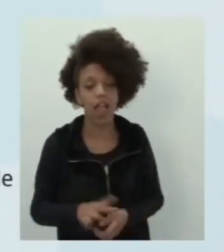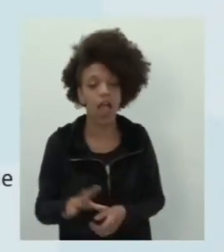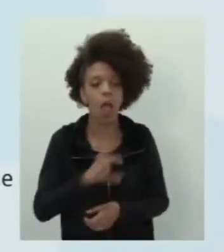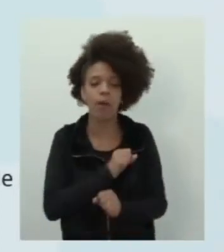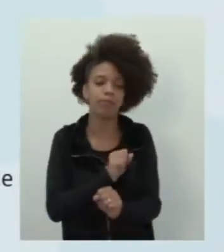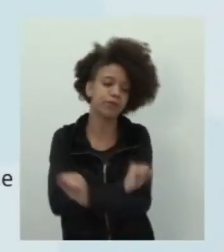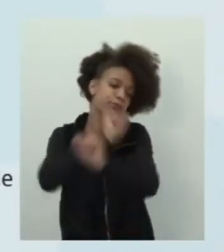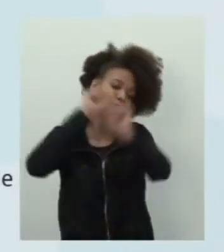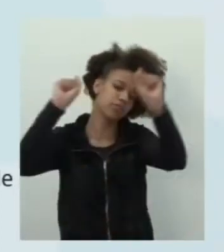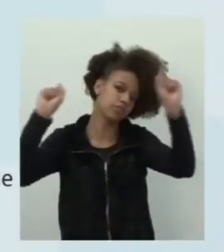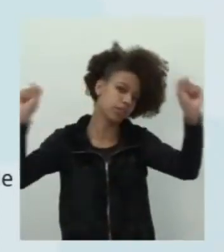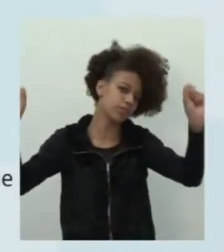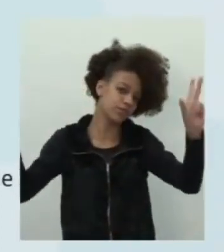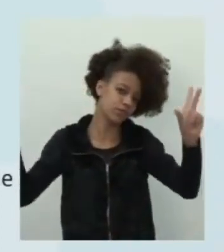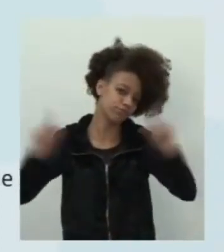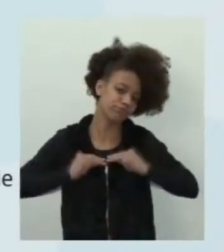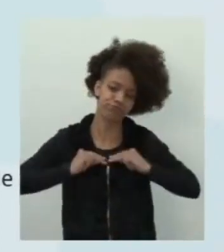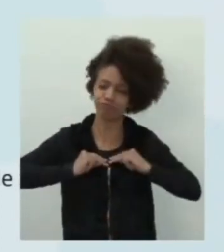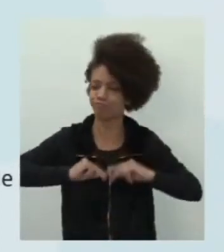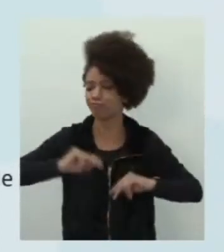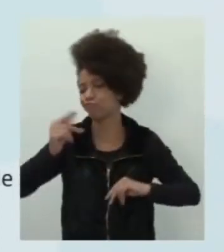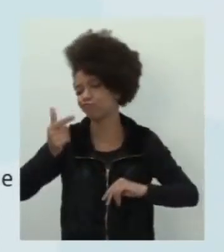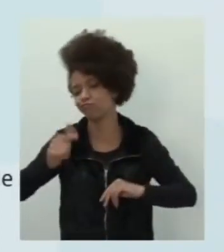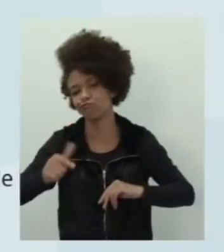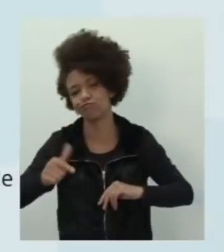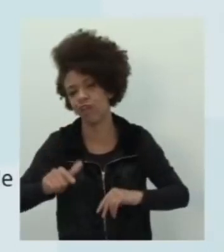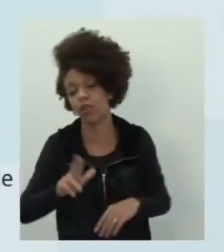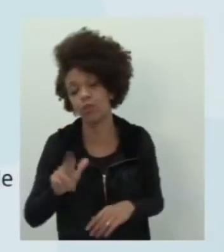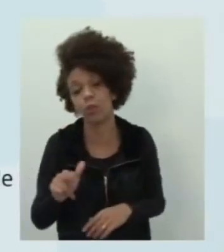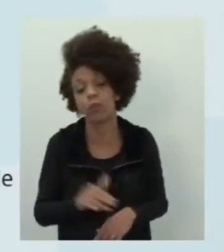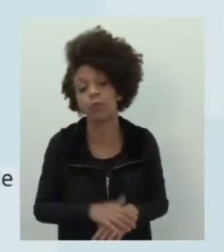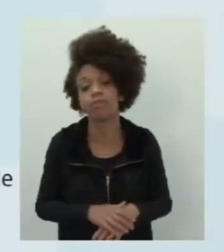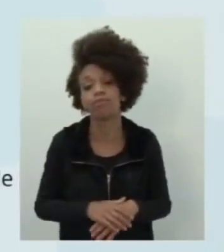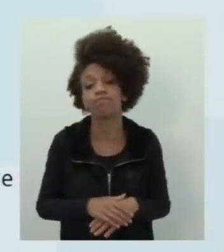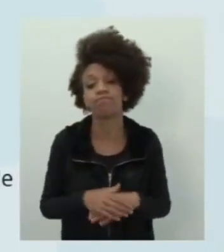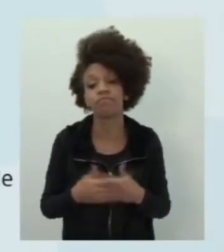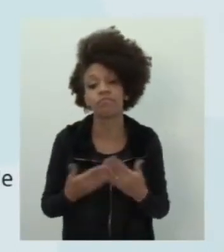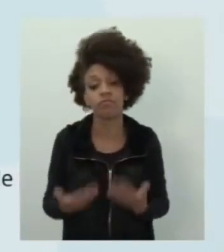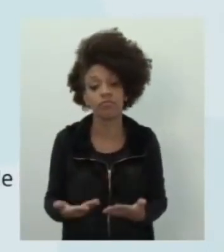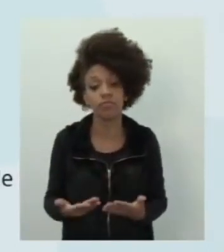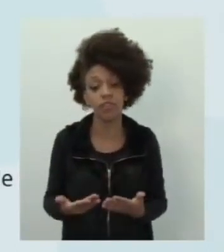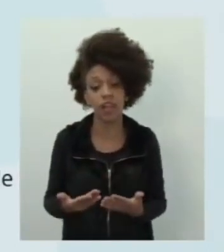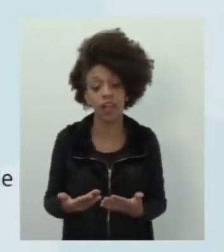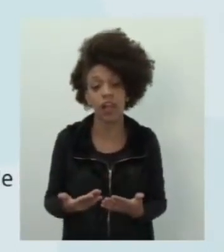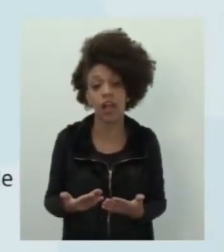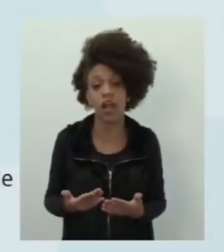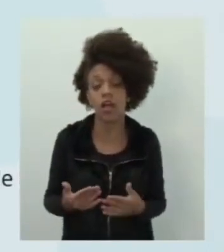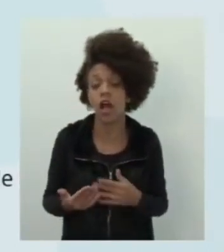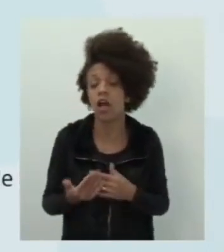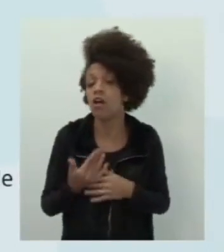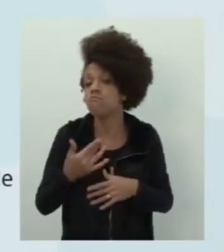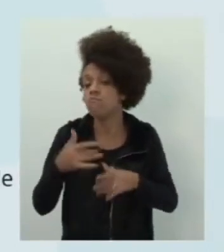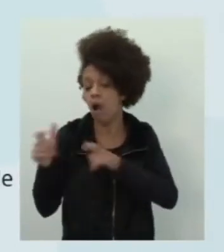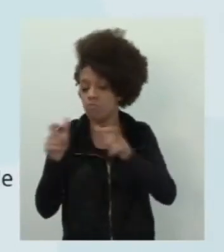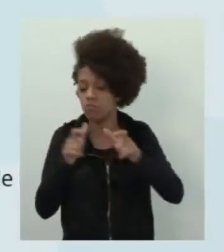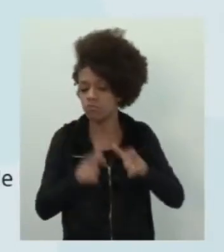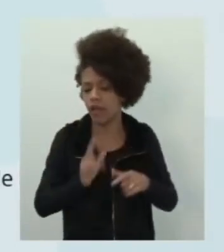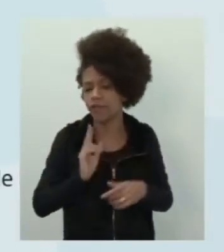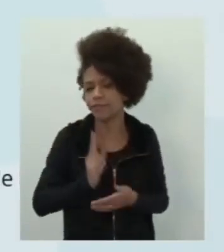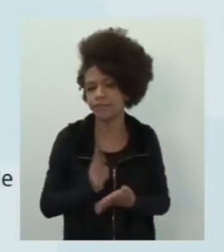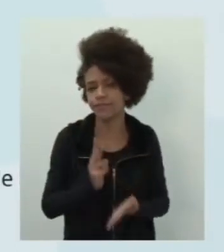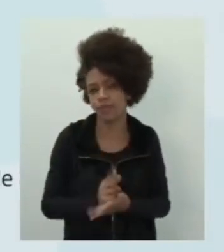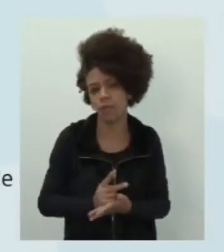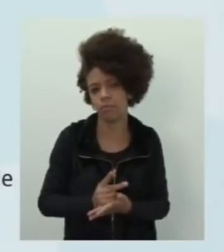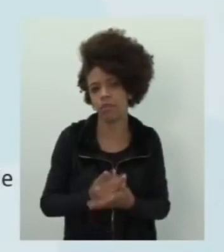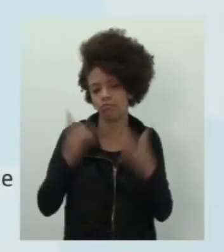amor inalcançável, a ambientação sempre aristocrática das cortes, ou seja, o ambiente sempre dos nobres, a gente não